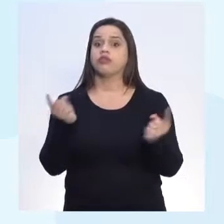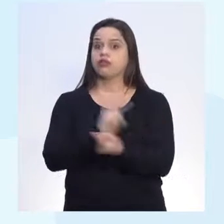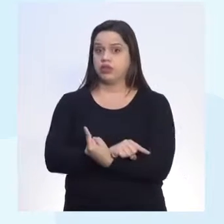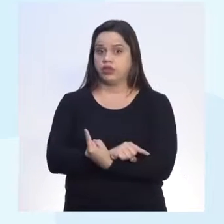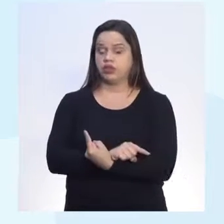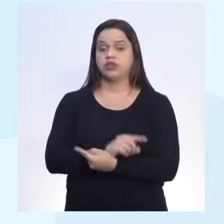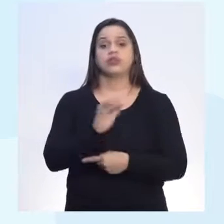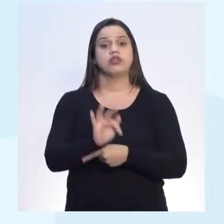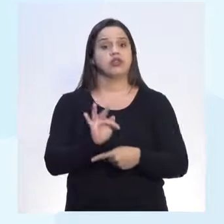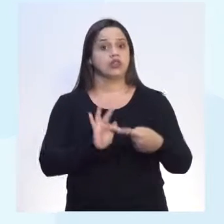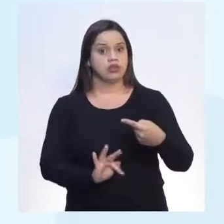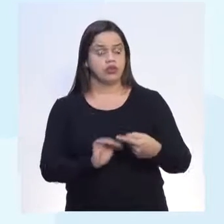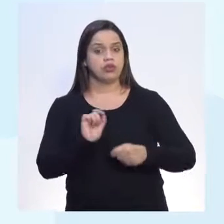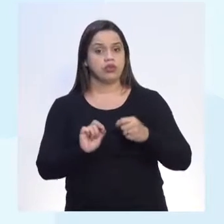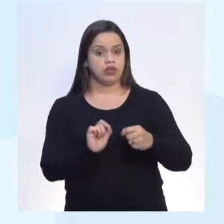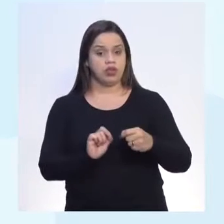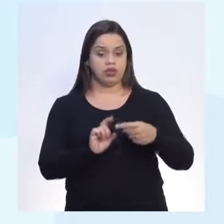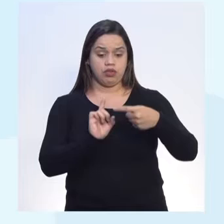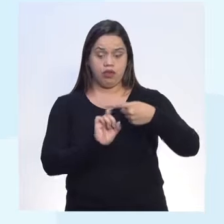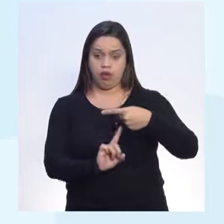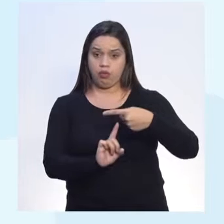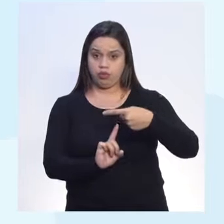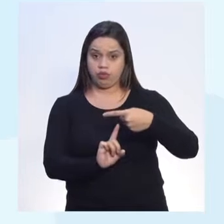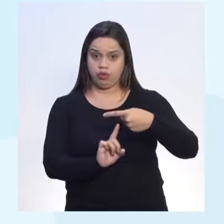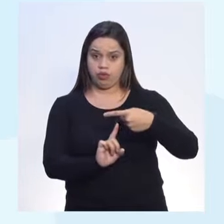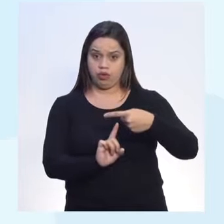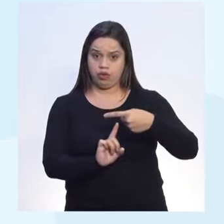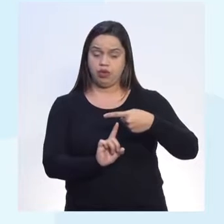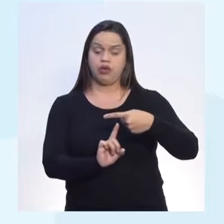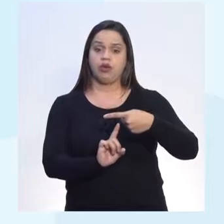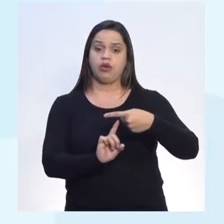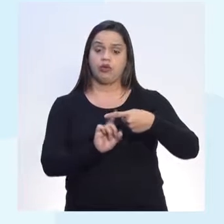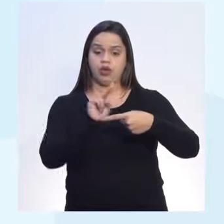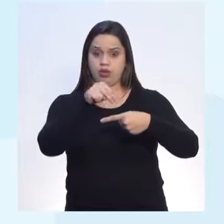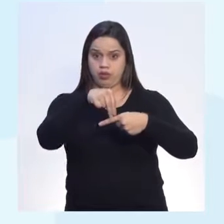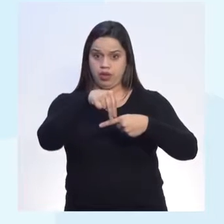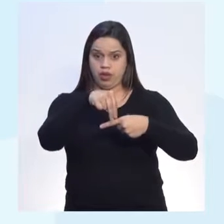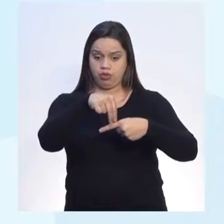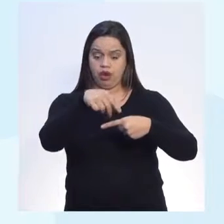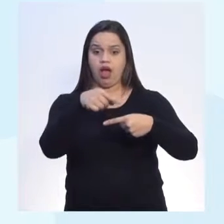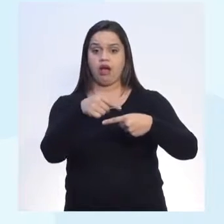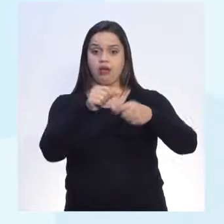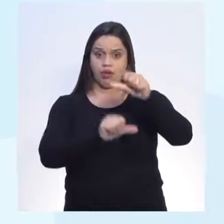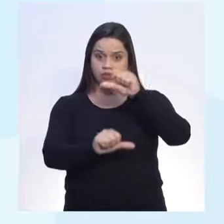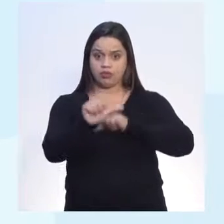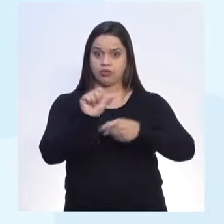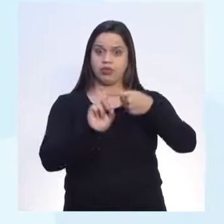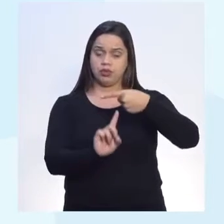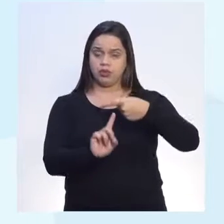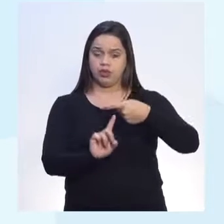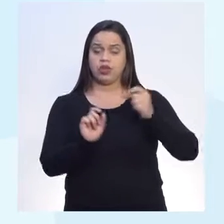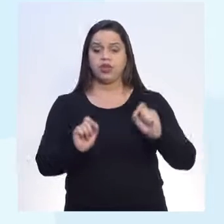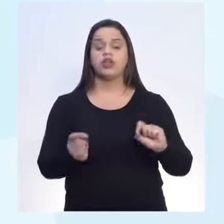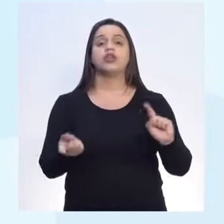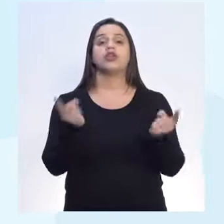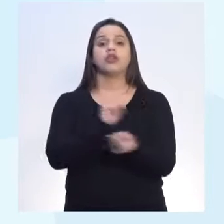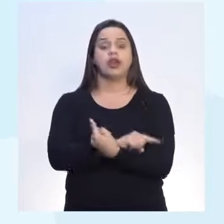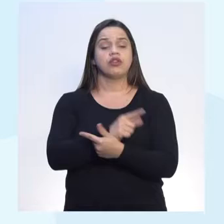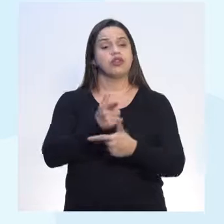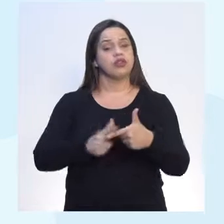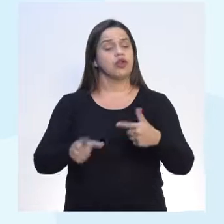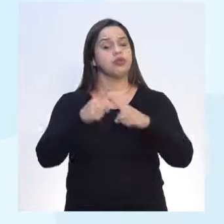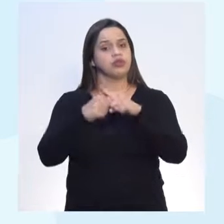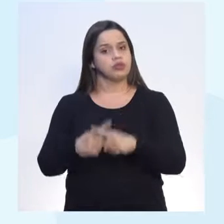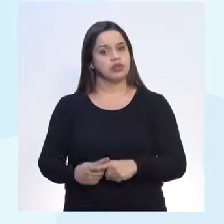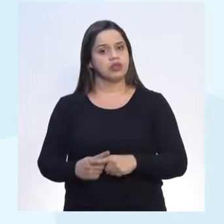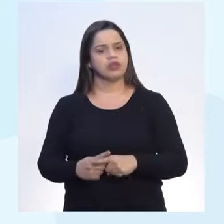o que era numerador virou denominador e assim vice-versa. E ao contrário da divisão, virou multiplicação. Então,